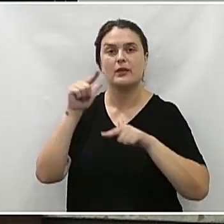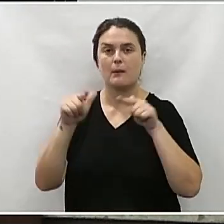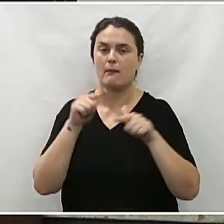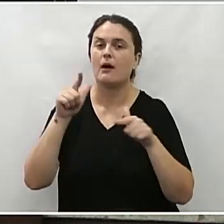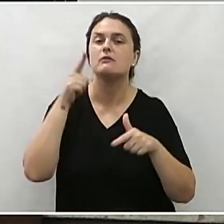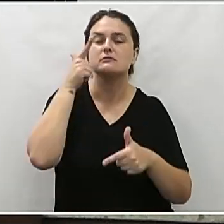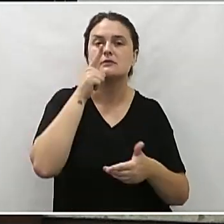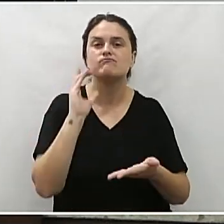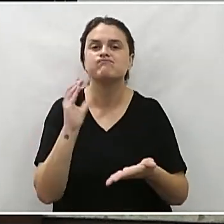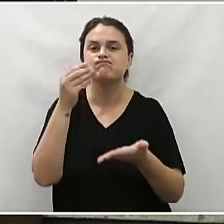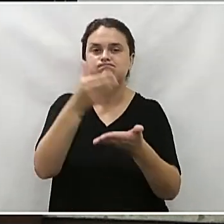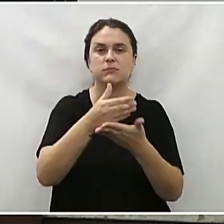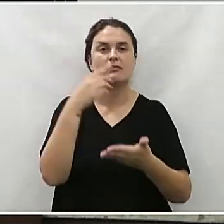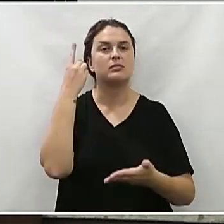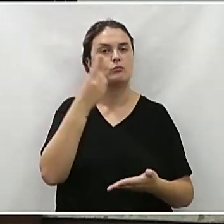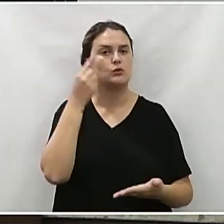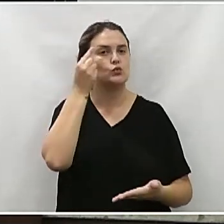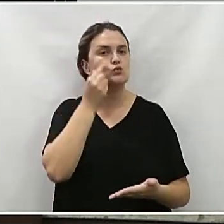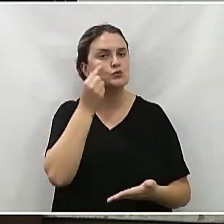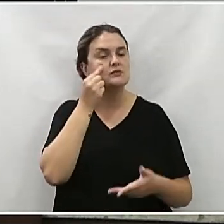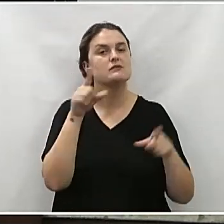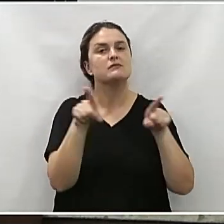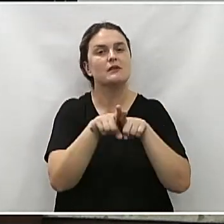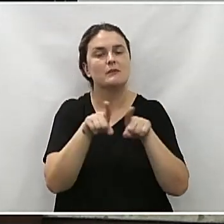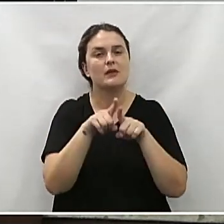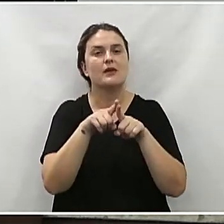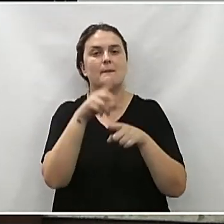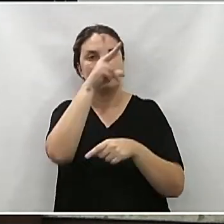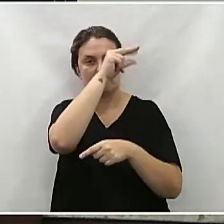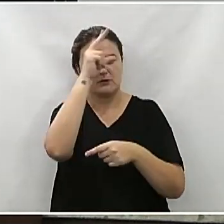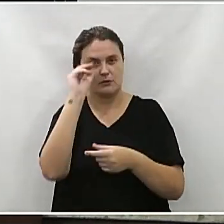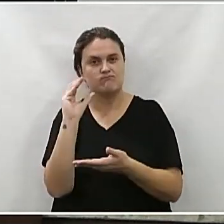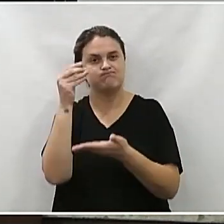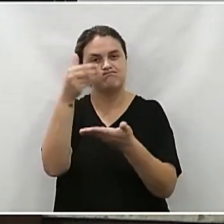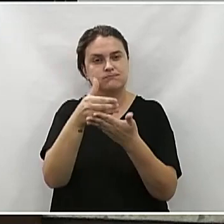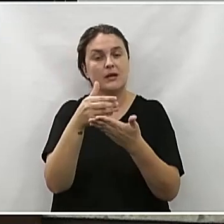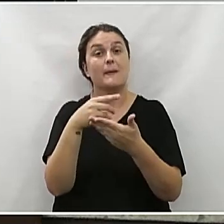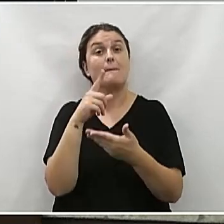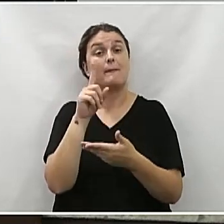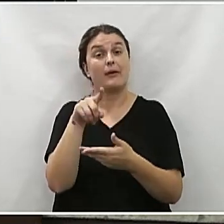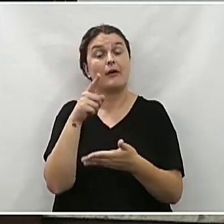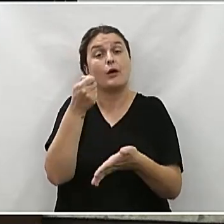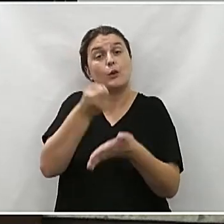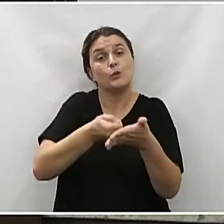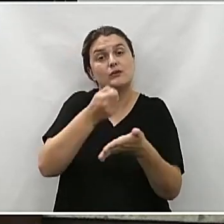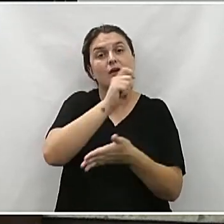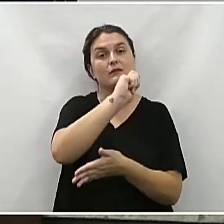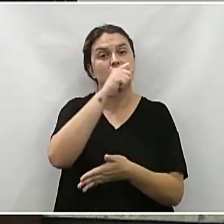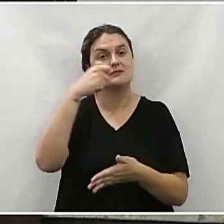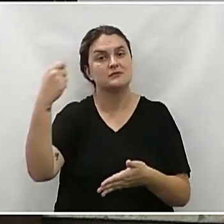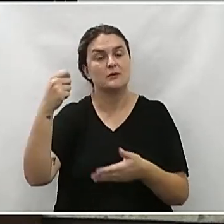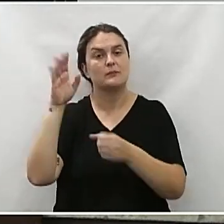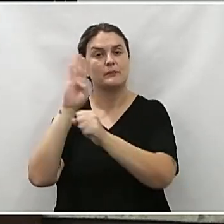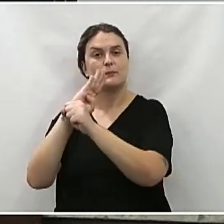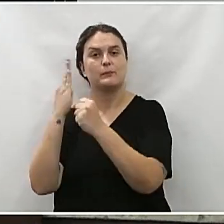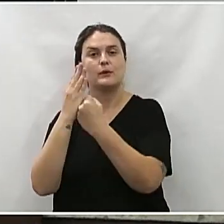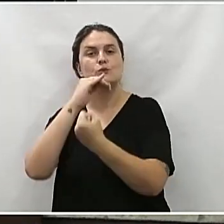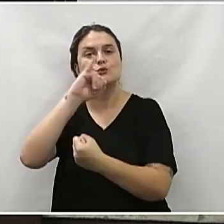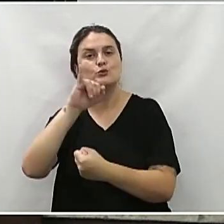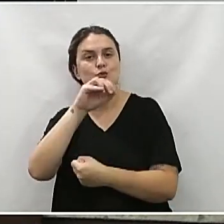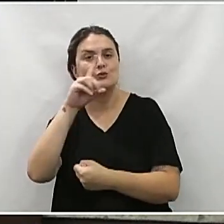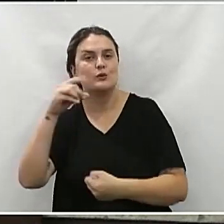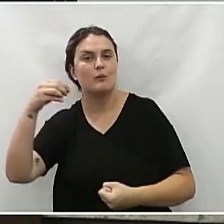verbas do deputado Uzi também contra a partida do município mas é uma luta também da associação ali do João Paulo